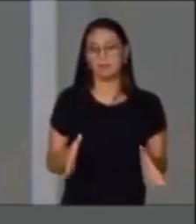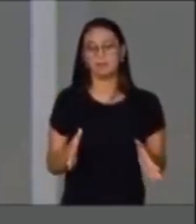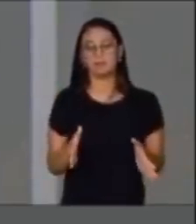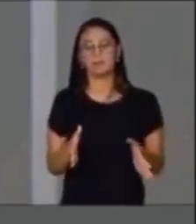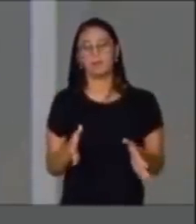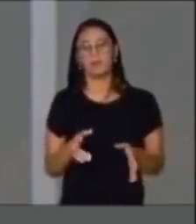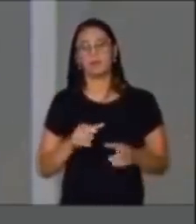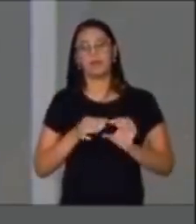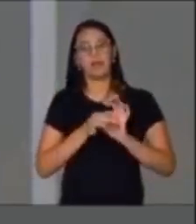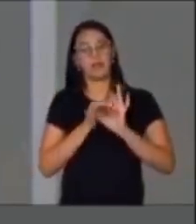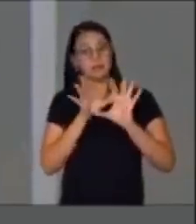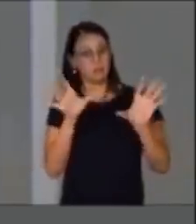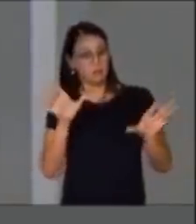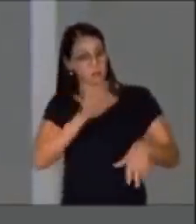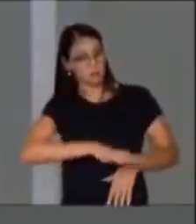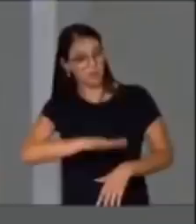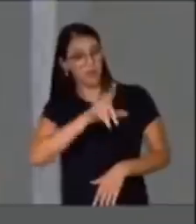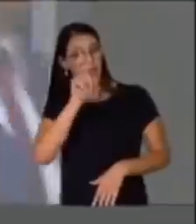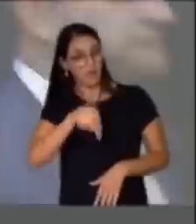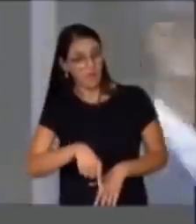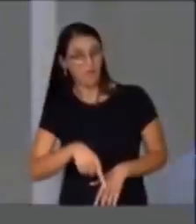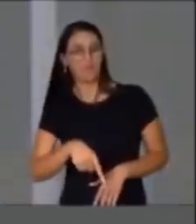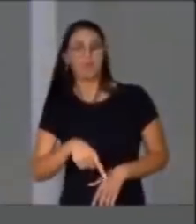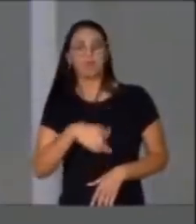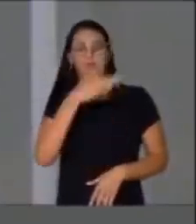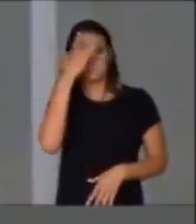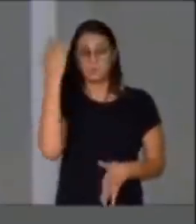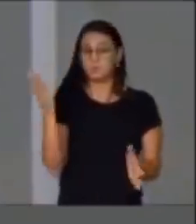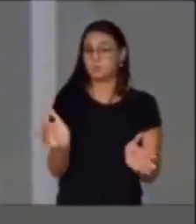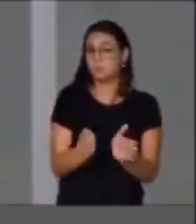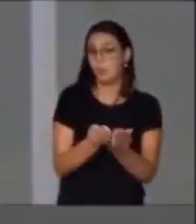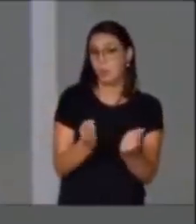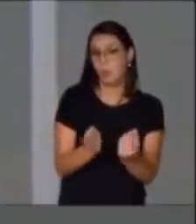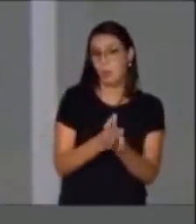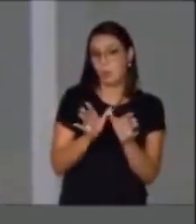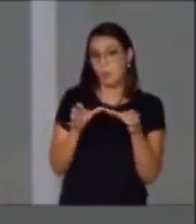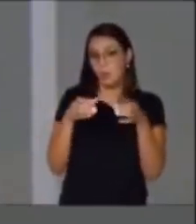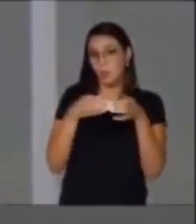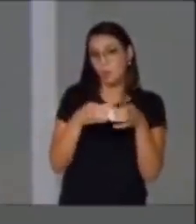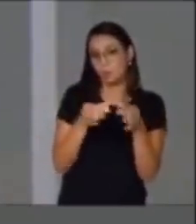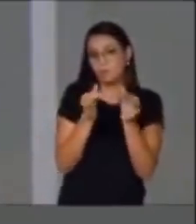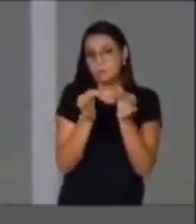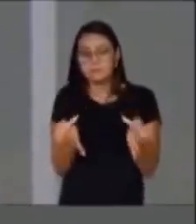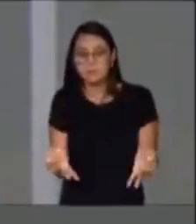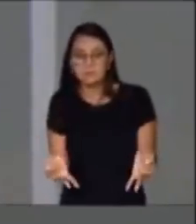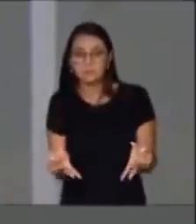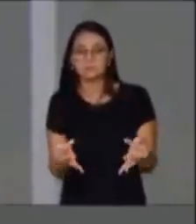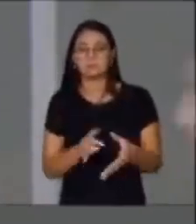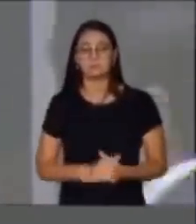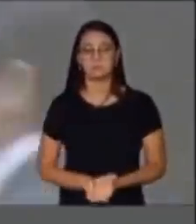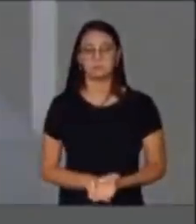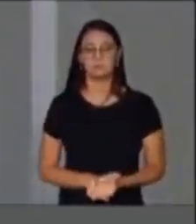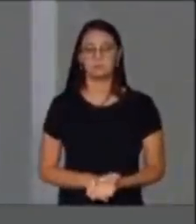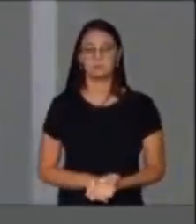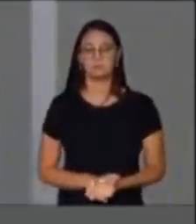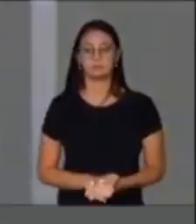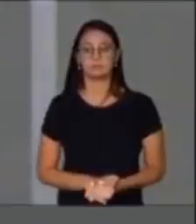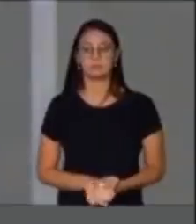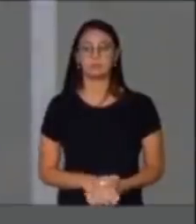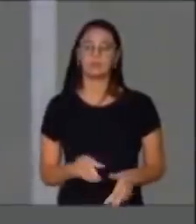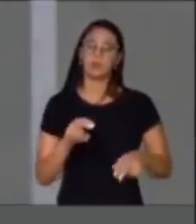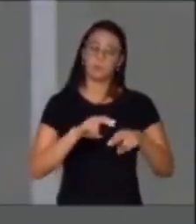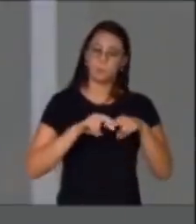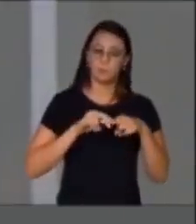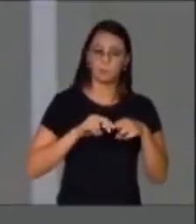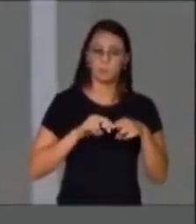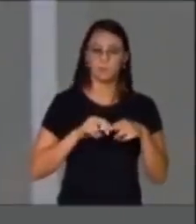se beneficia da liberdade de mercado, são justamente os mais pobres, são justamente aqueles que mais precisam. E justamente